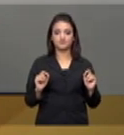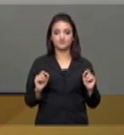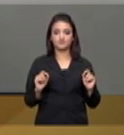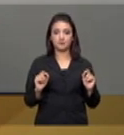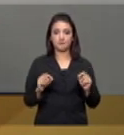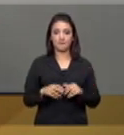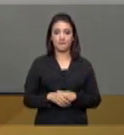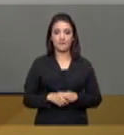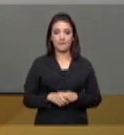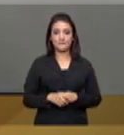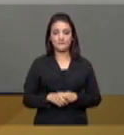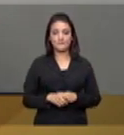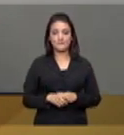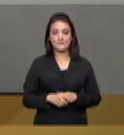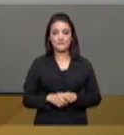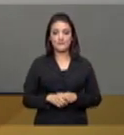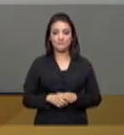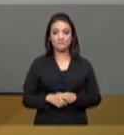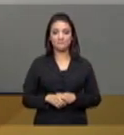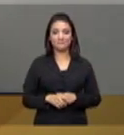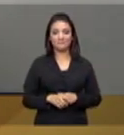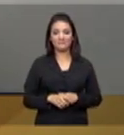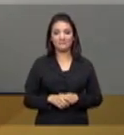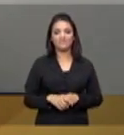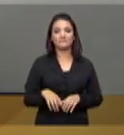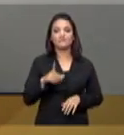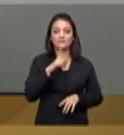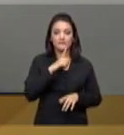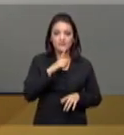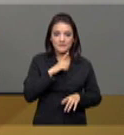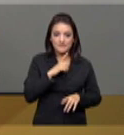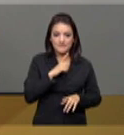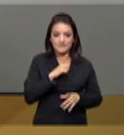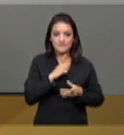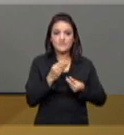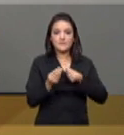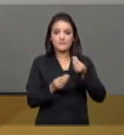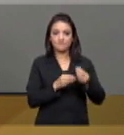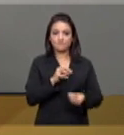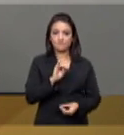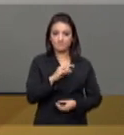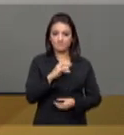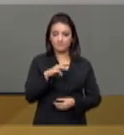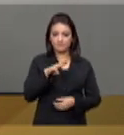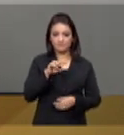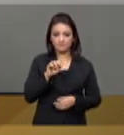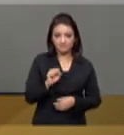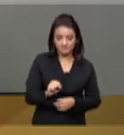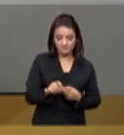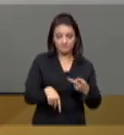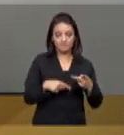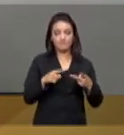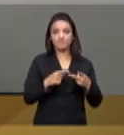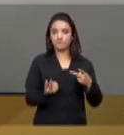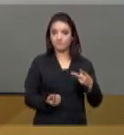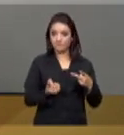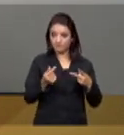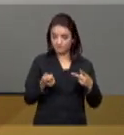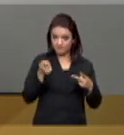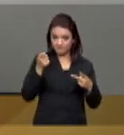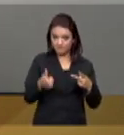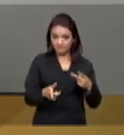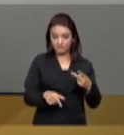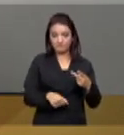cadeia de incidência do ICMS de determinada categoria, dos valores que seriam pagos, deste